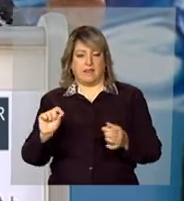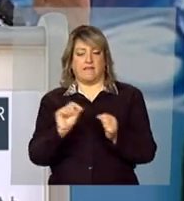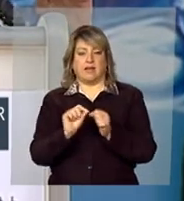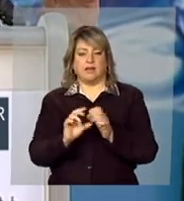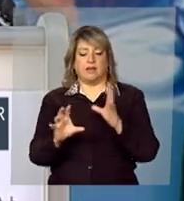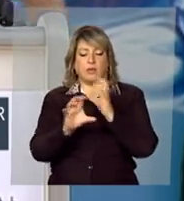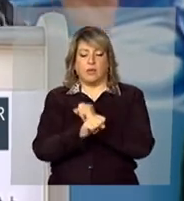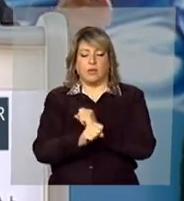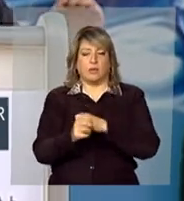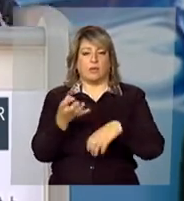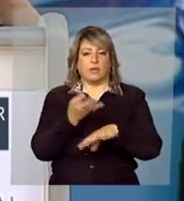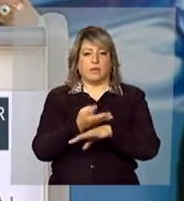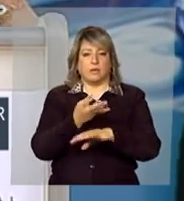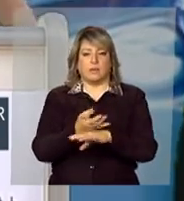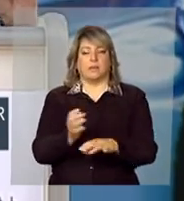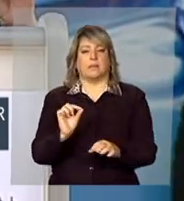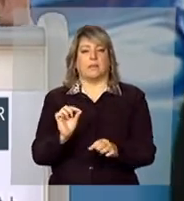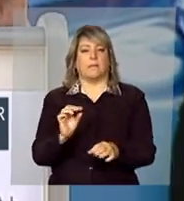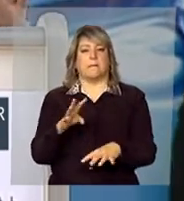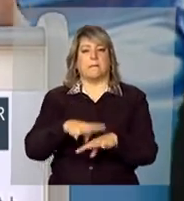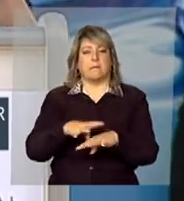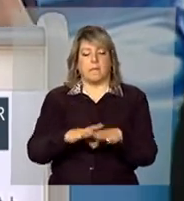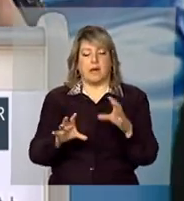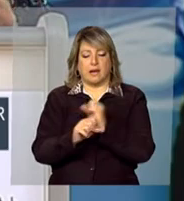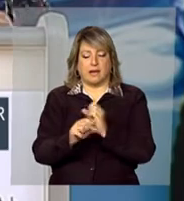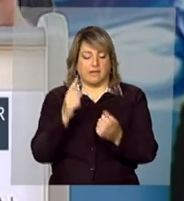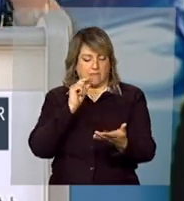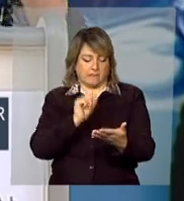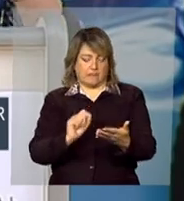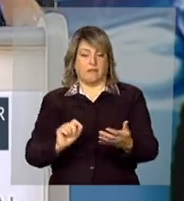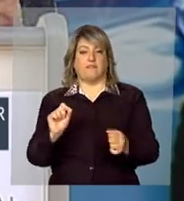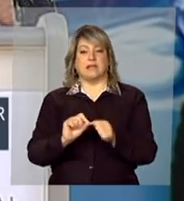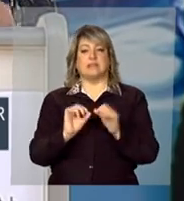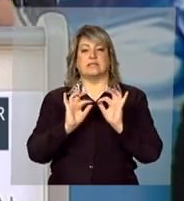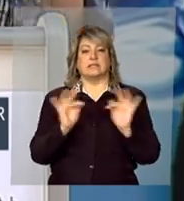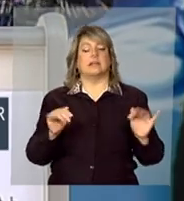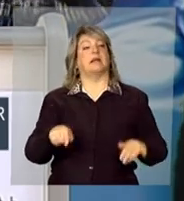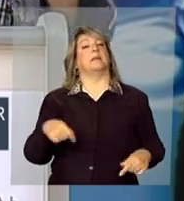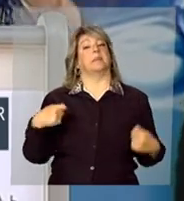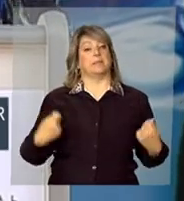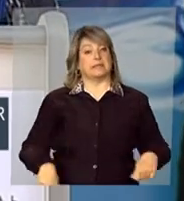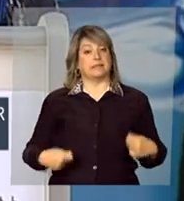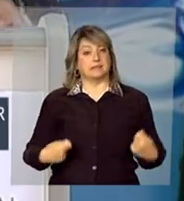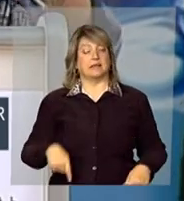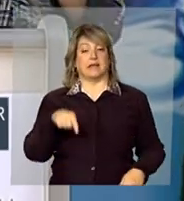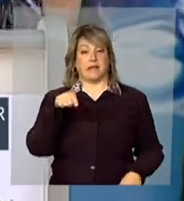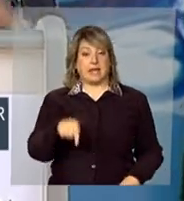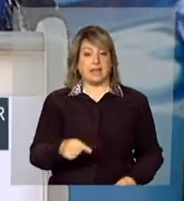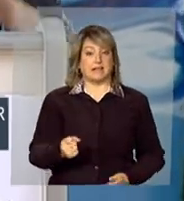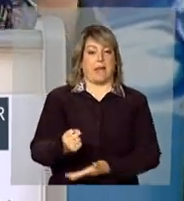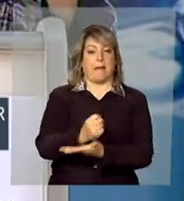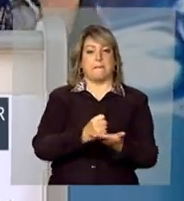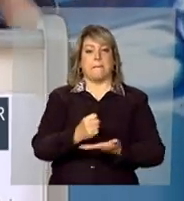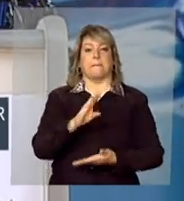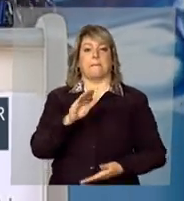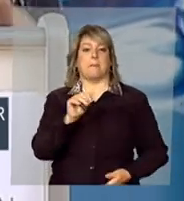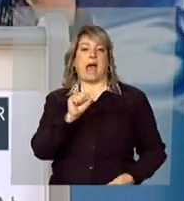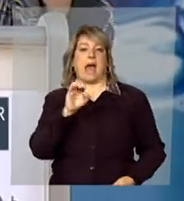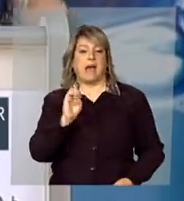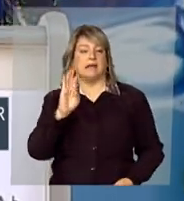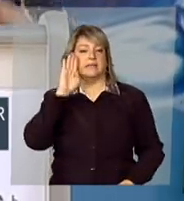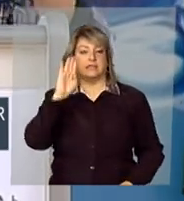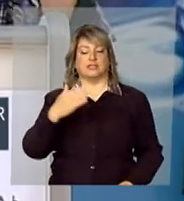operações aritméticas simples. Porque essa é a base sobre a qual você